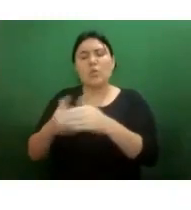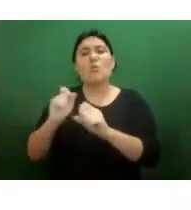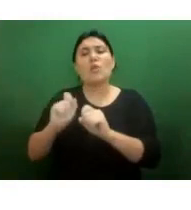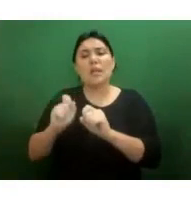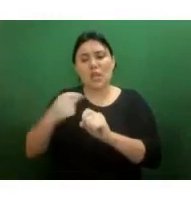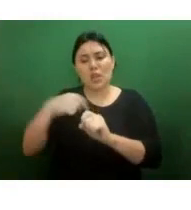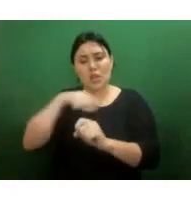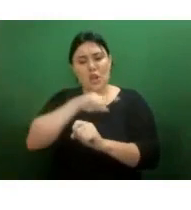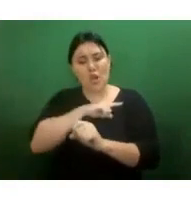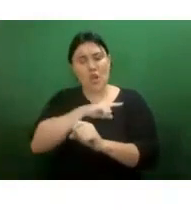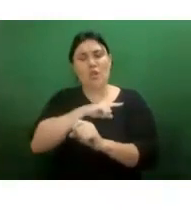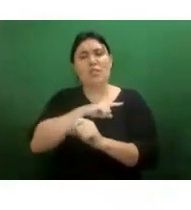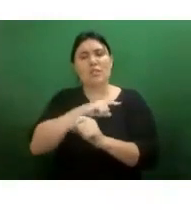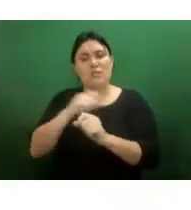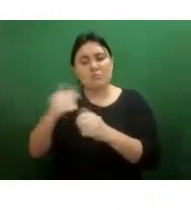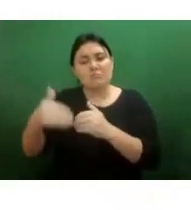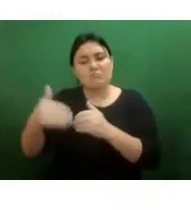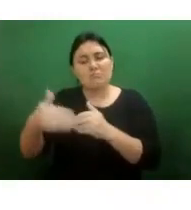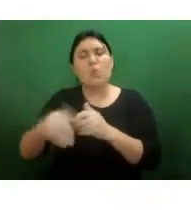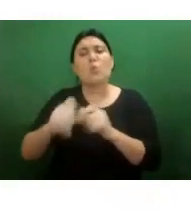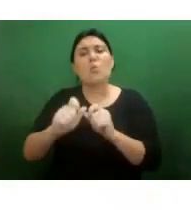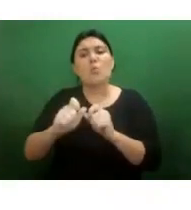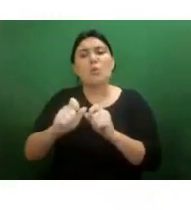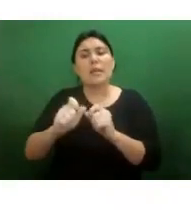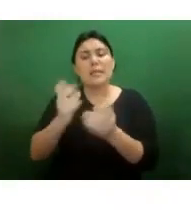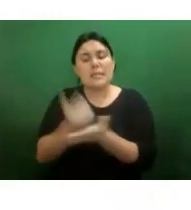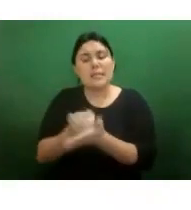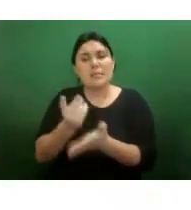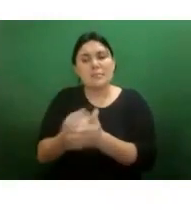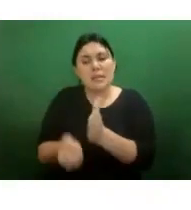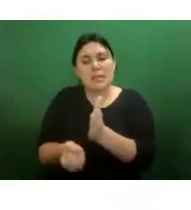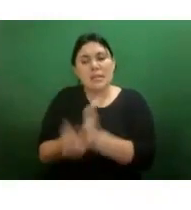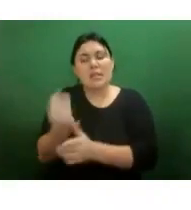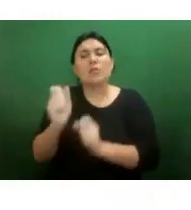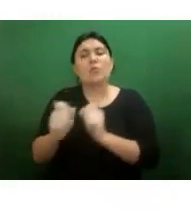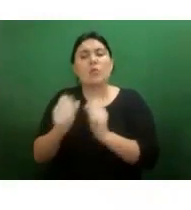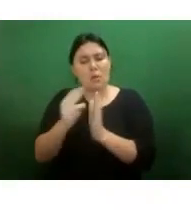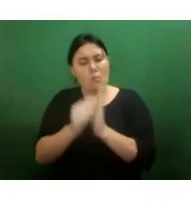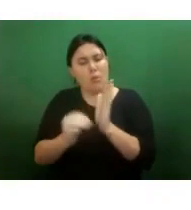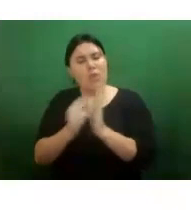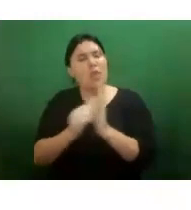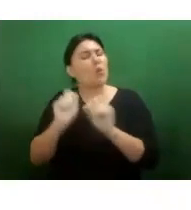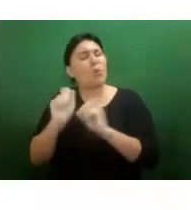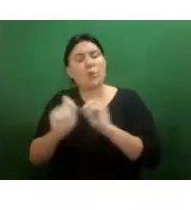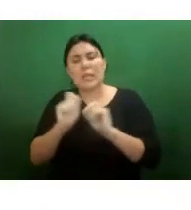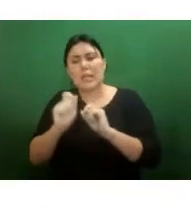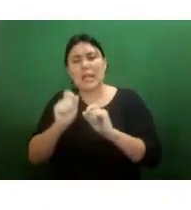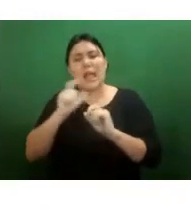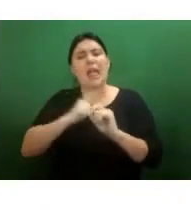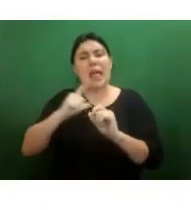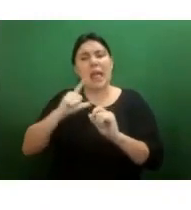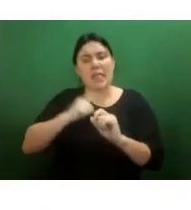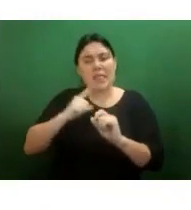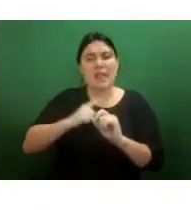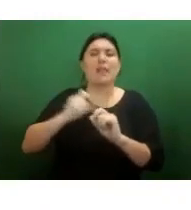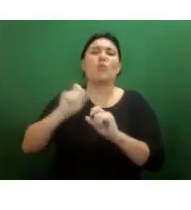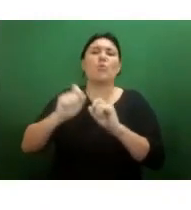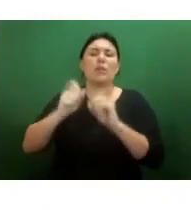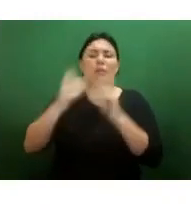também nessa fase preparatória criando os modelos. Modelos do quê? De descrição de alas,